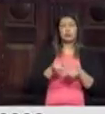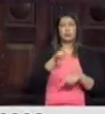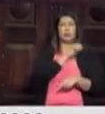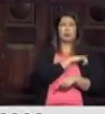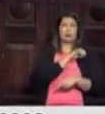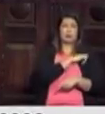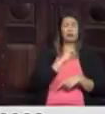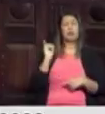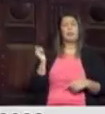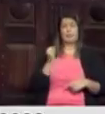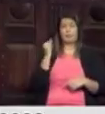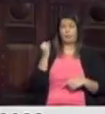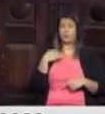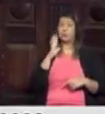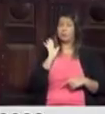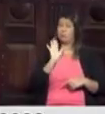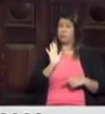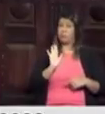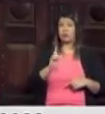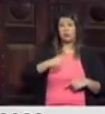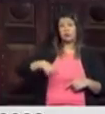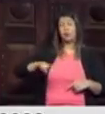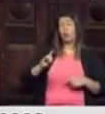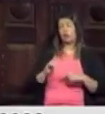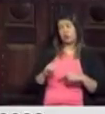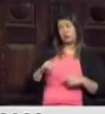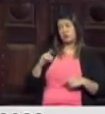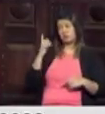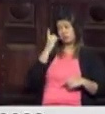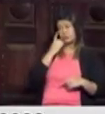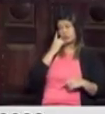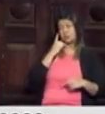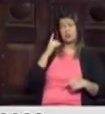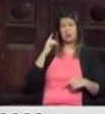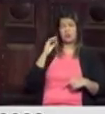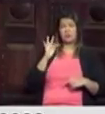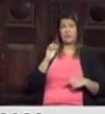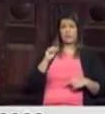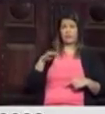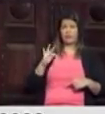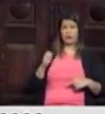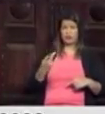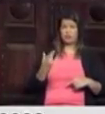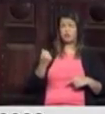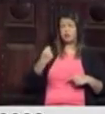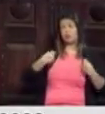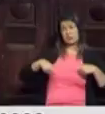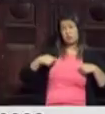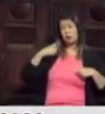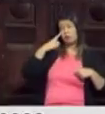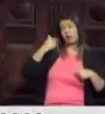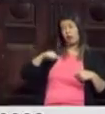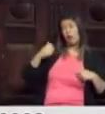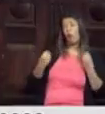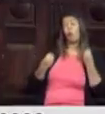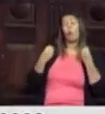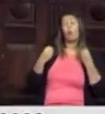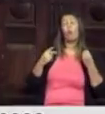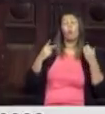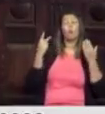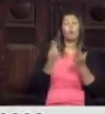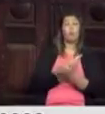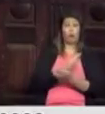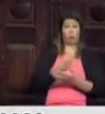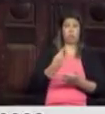necessário. Agora, nós precisamos, deputada Fatinha, avaliar como isso aconteceu. Alguns dados. Fui ao Tribunal